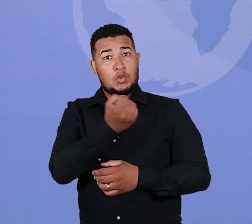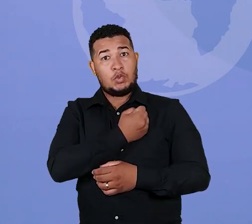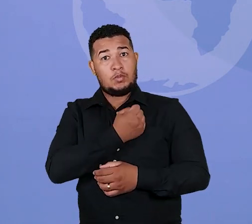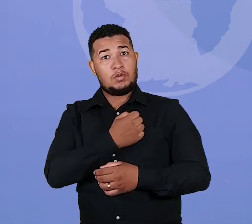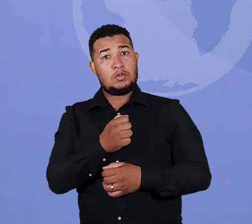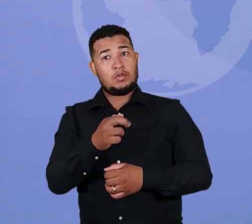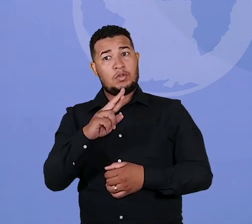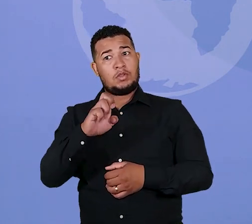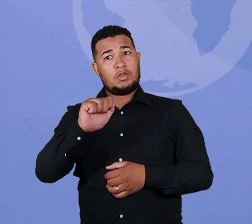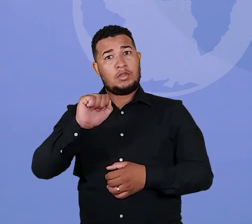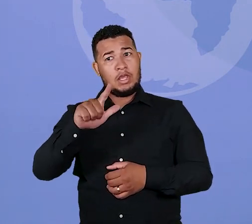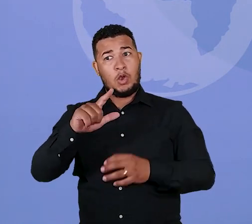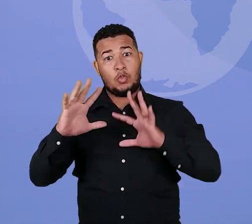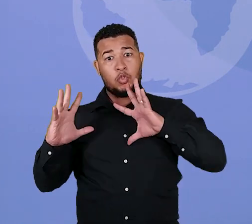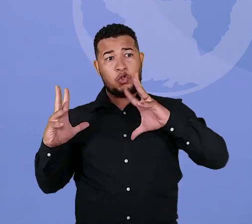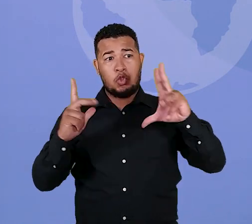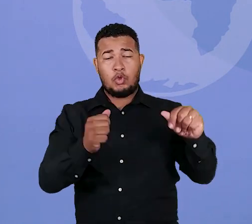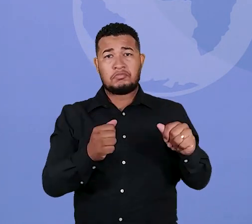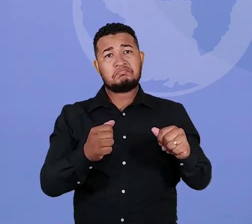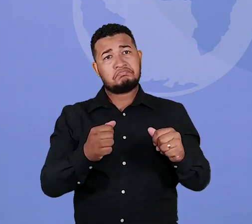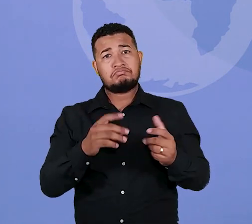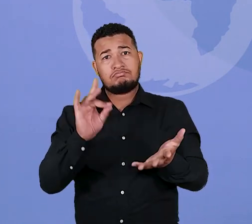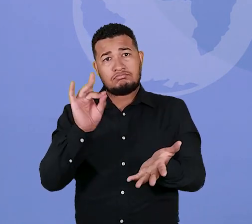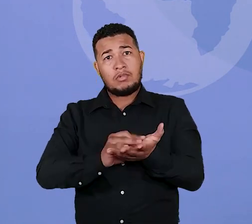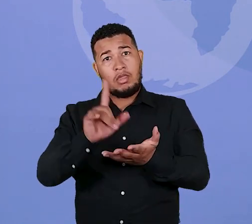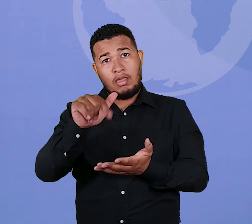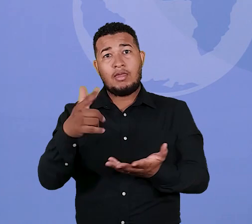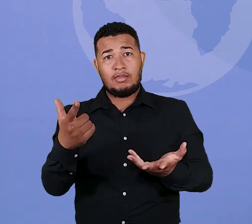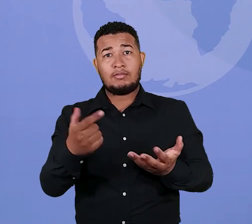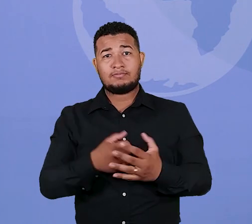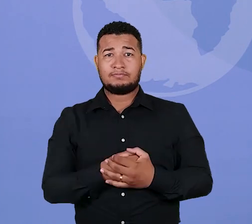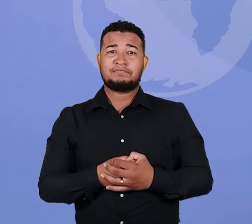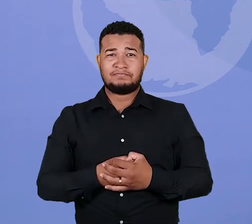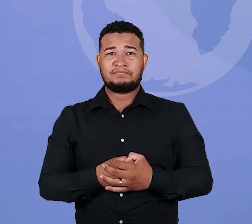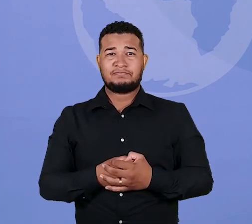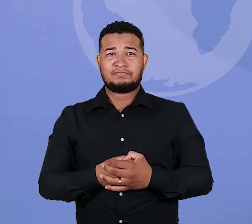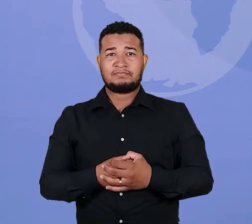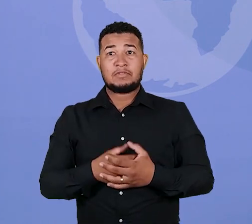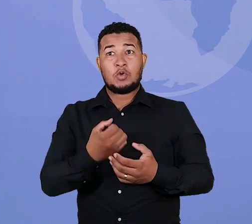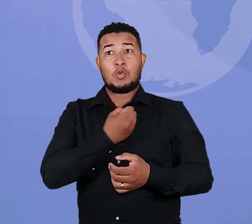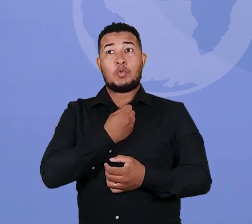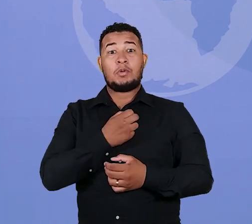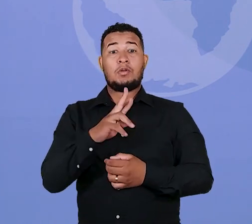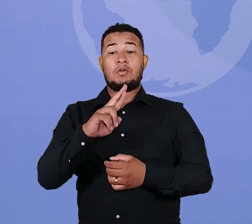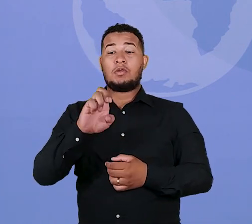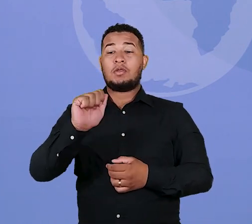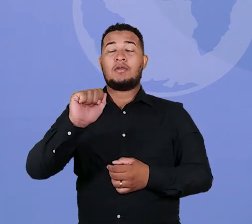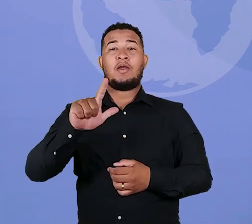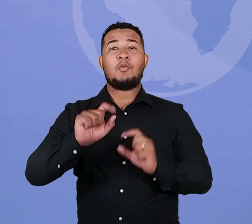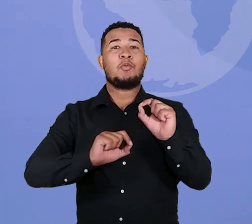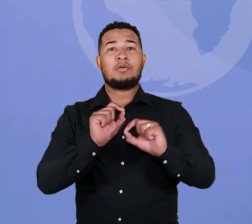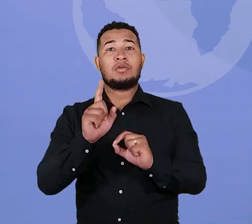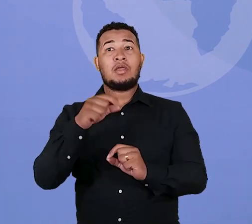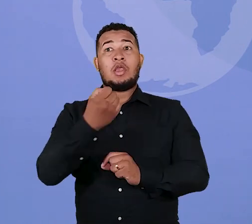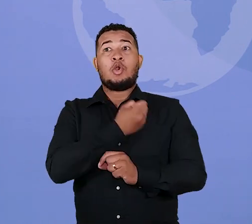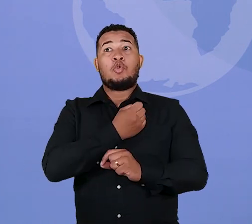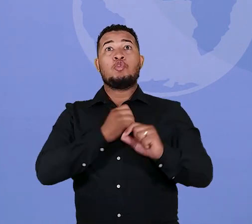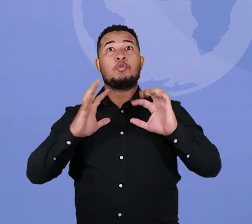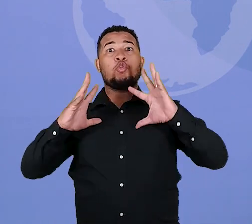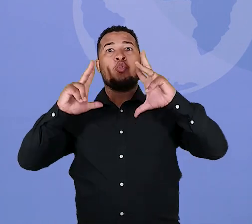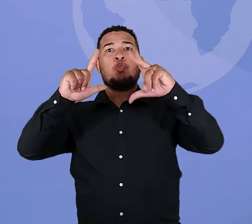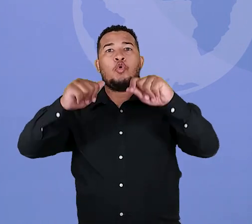Todos os números que existem são reais. É ou não é? Olha a pergunta. O que são números reais? São